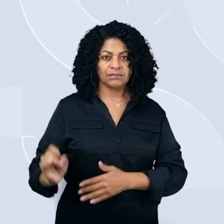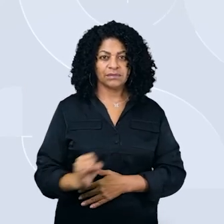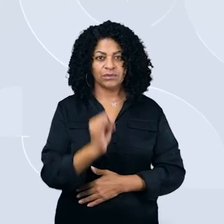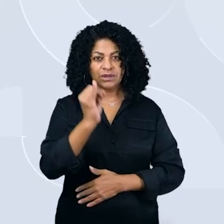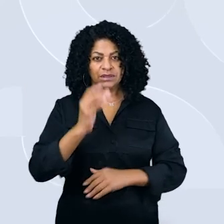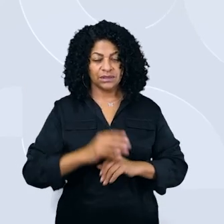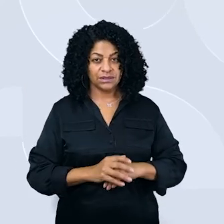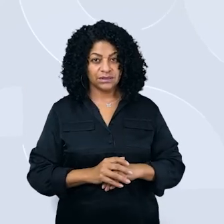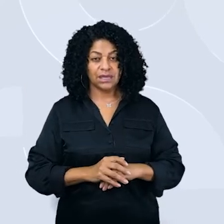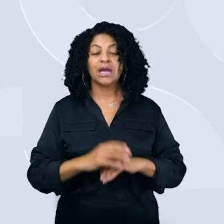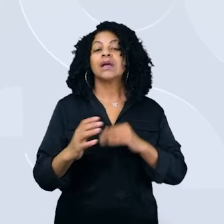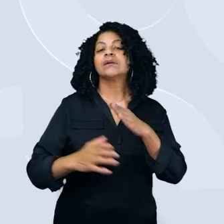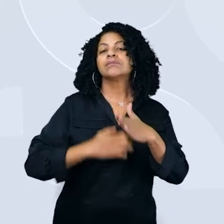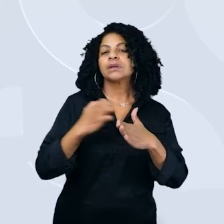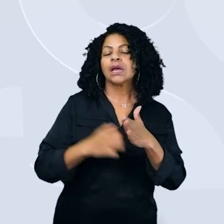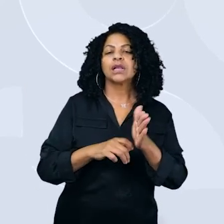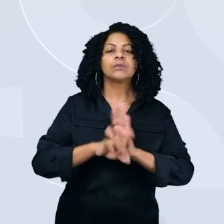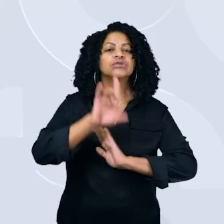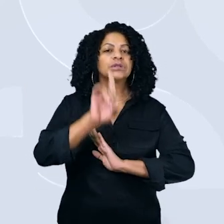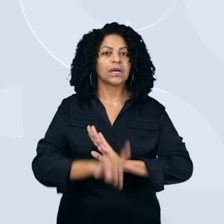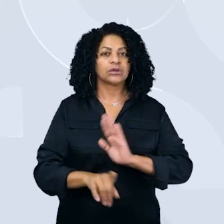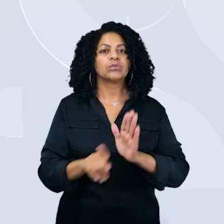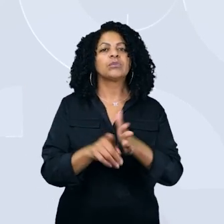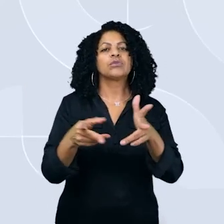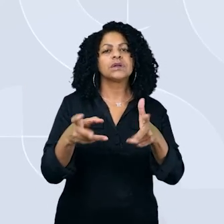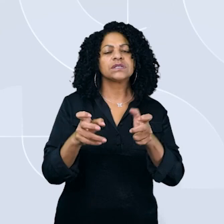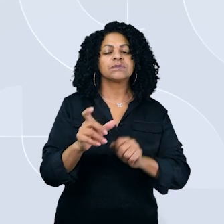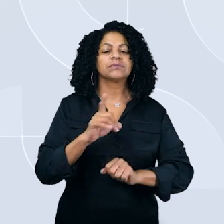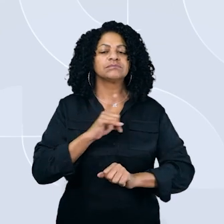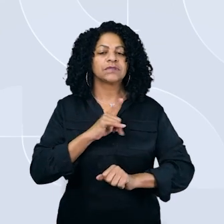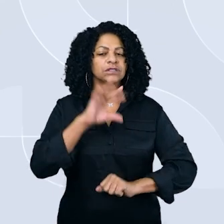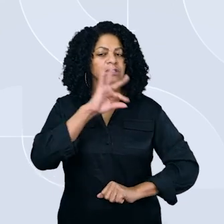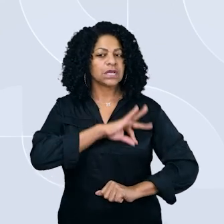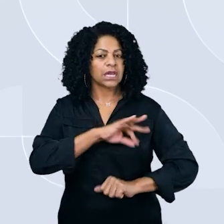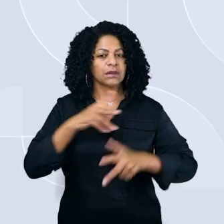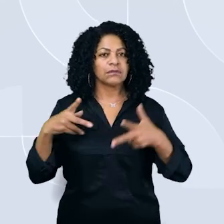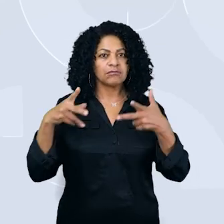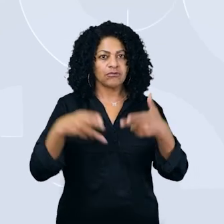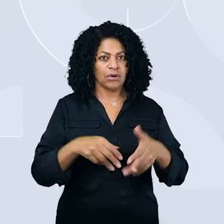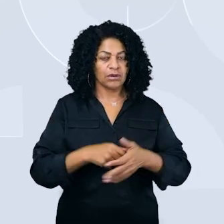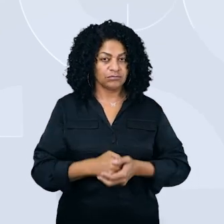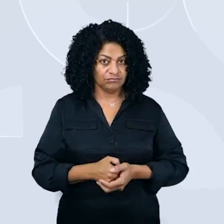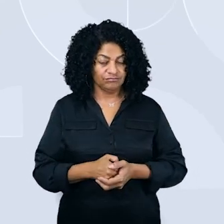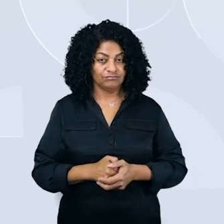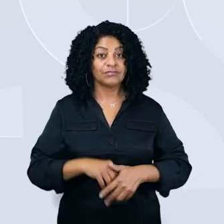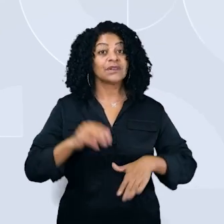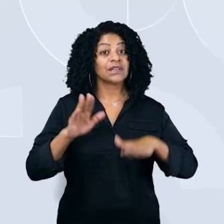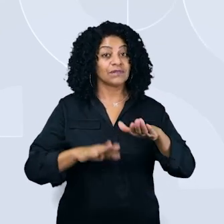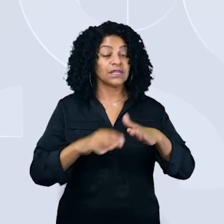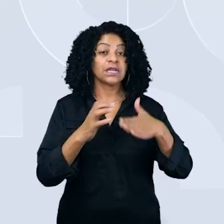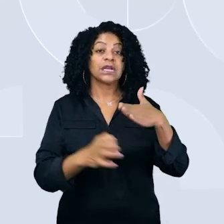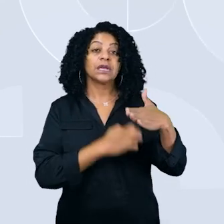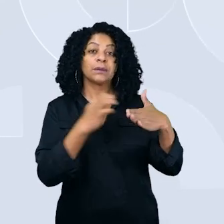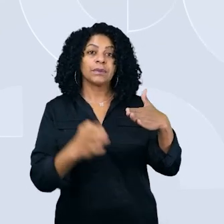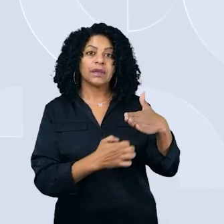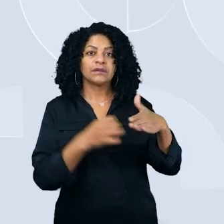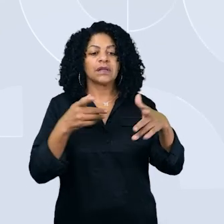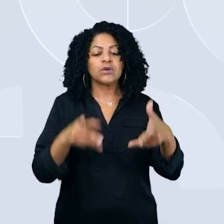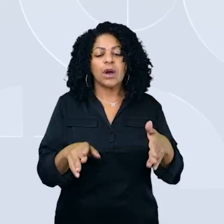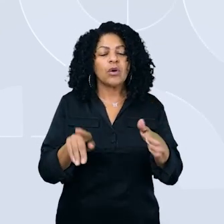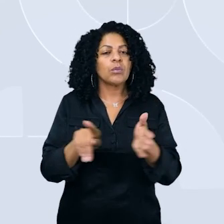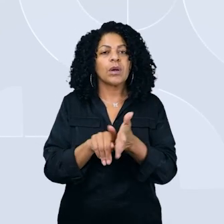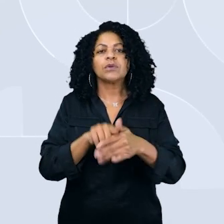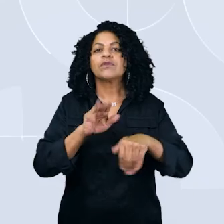importância ajustada, o empregado terá direito a perceber salário igual ao daquela que, na mesma empresa,